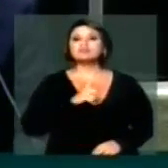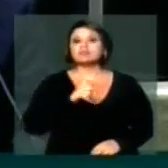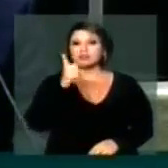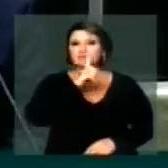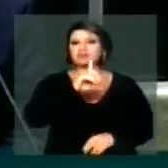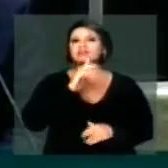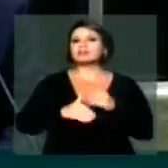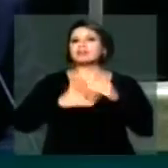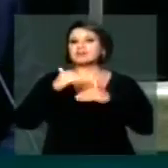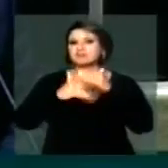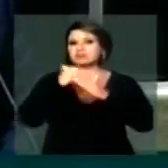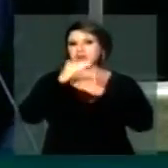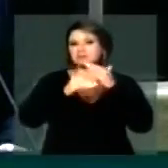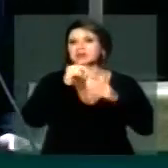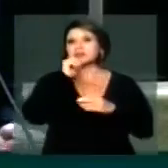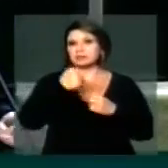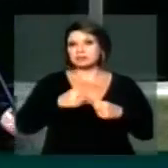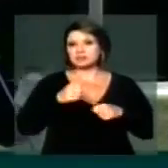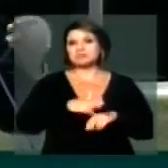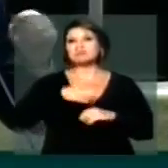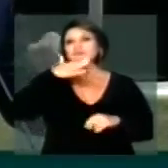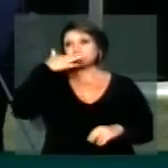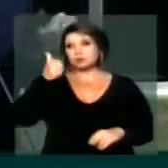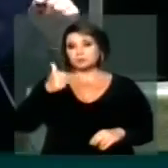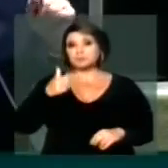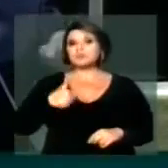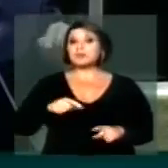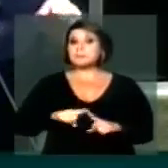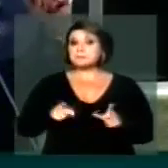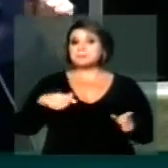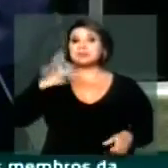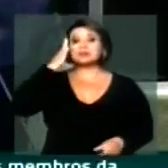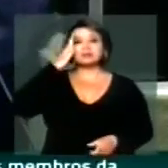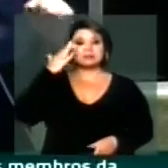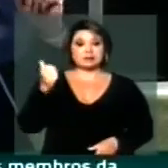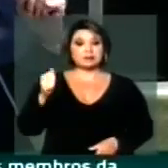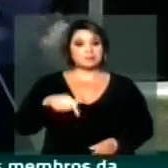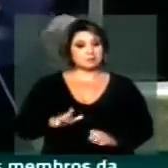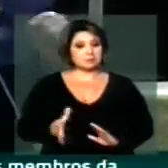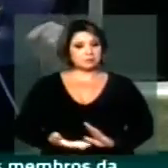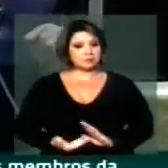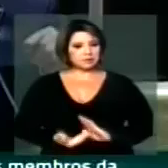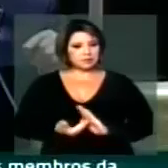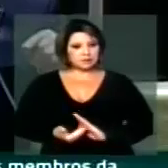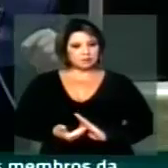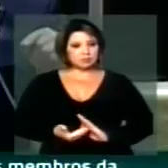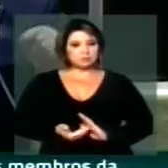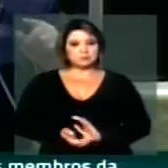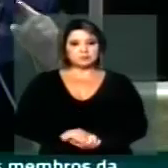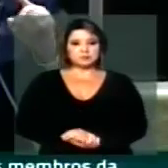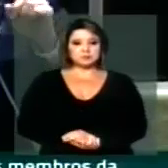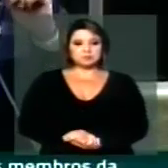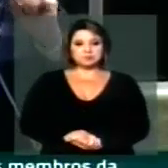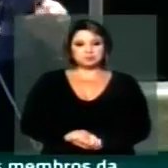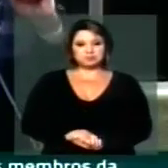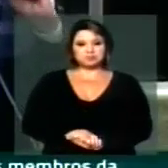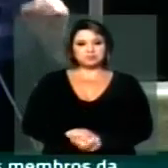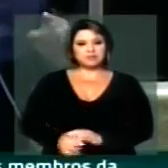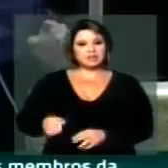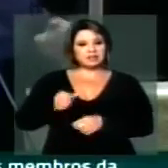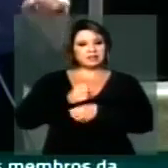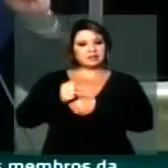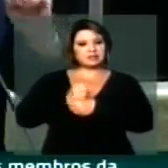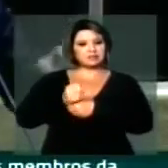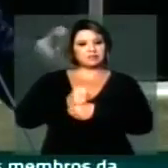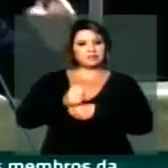avanços ao longo de décadas. Mas nós sabemos que a Câmara dos Deputados, que